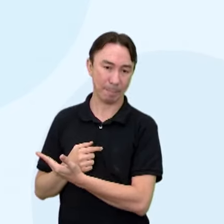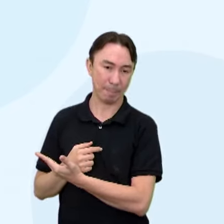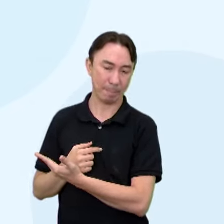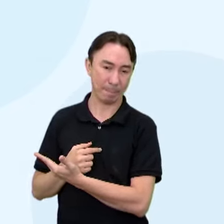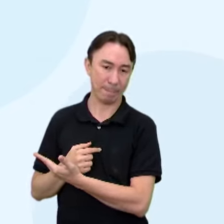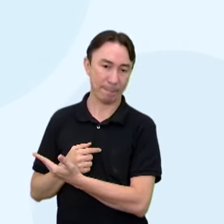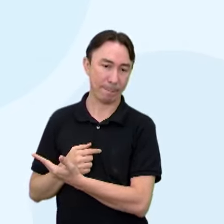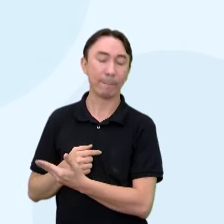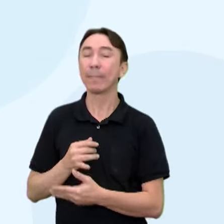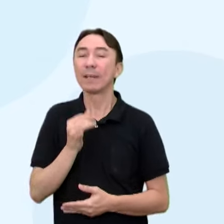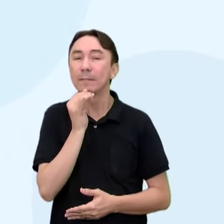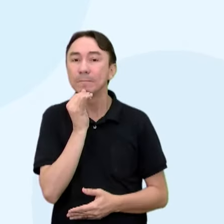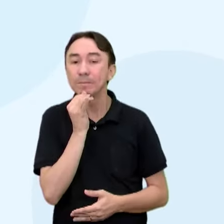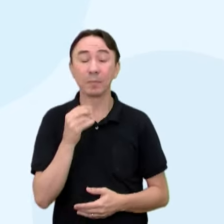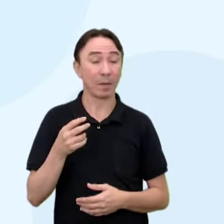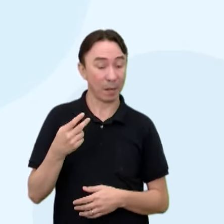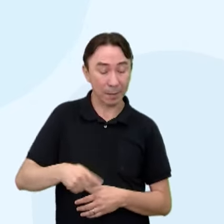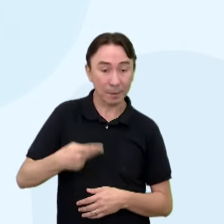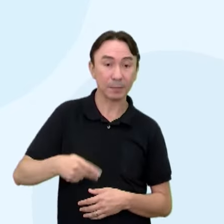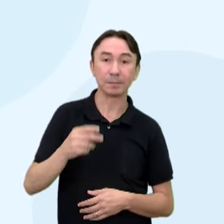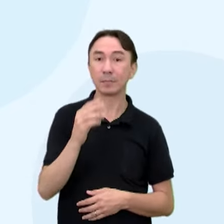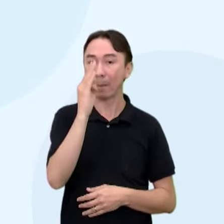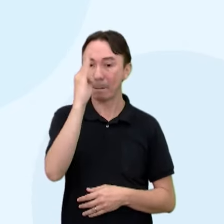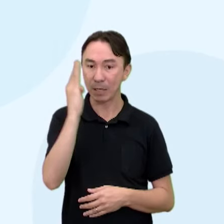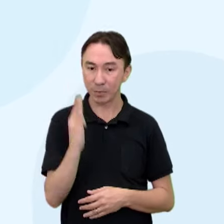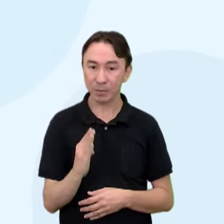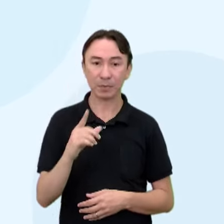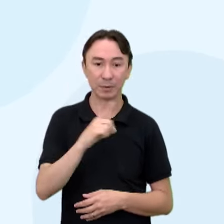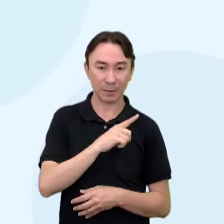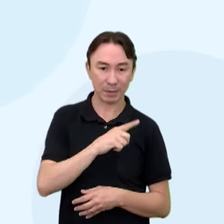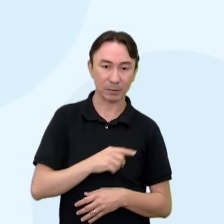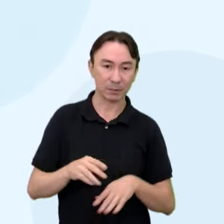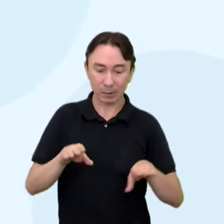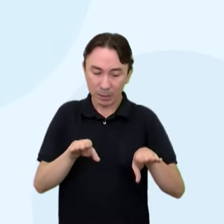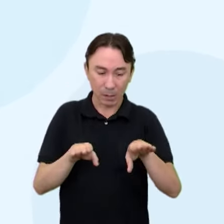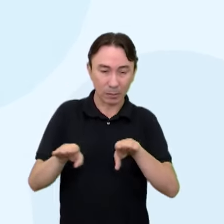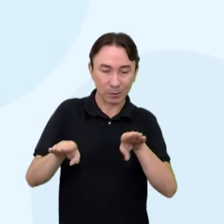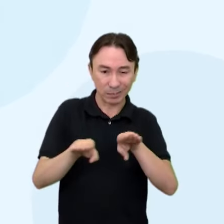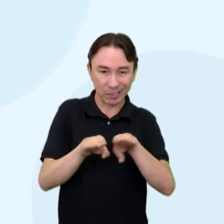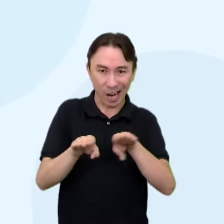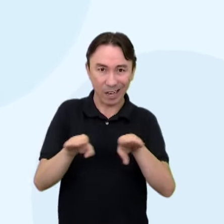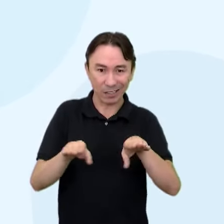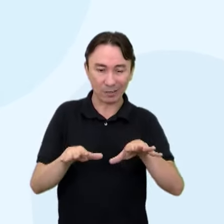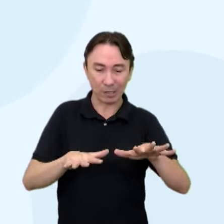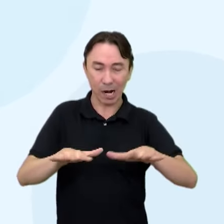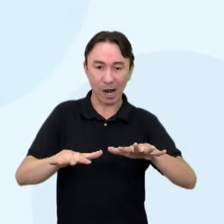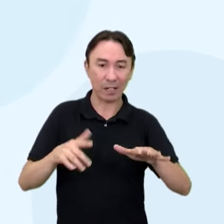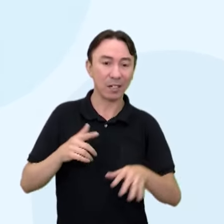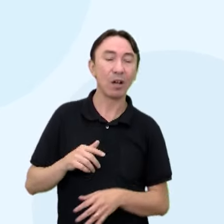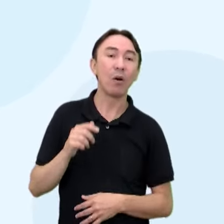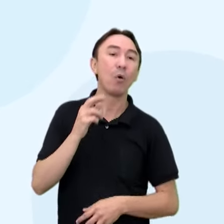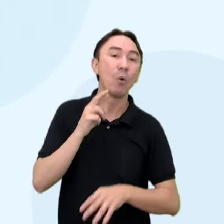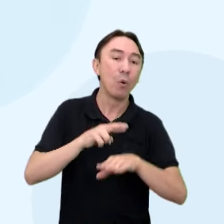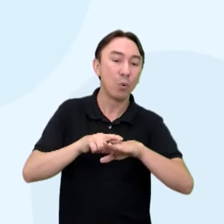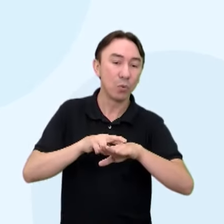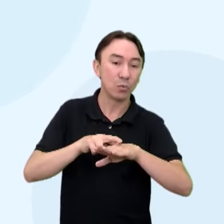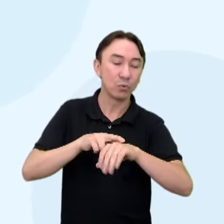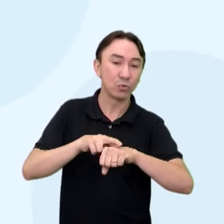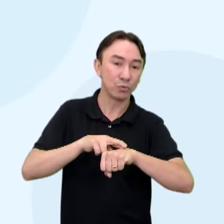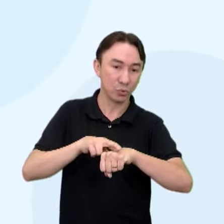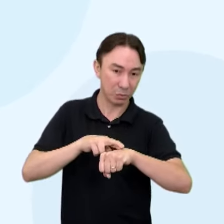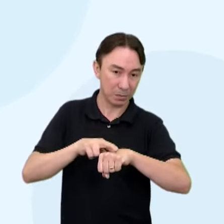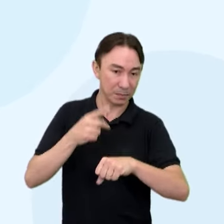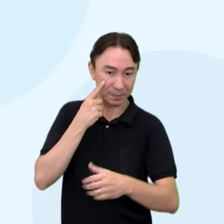exemplo aqui do Brasil, a gente está vendo lá a placa sul-americana que está em roxo, né? E tem as setinhas em vermelho lá na parte